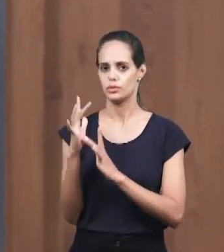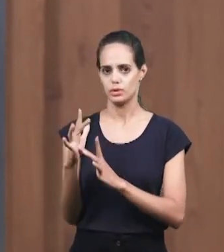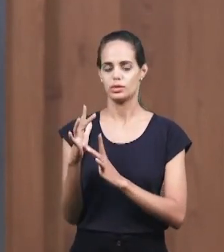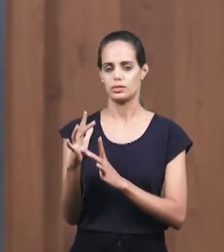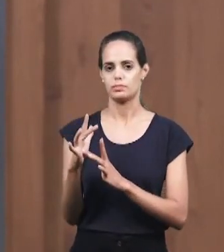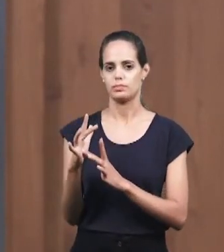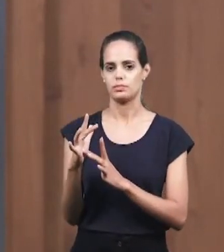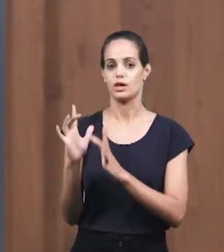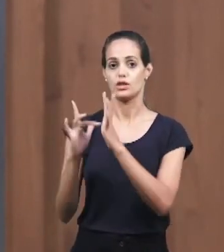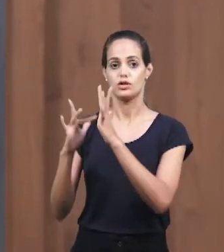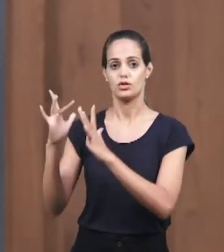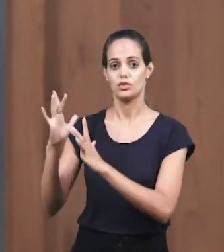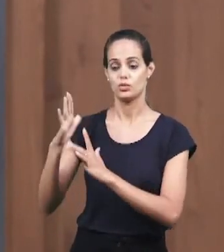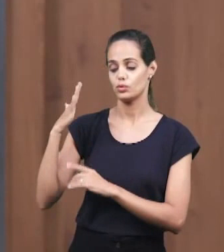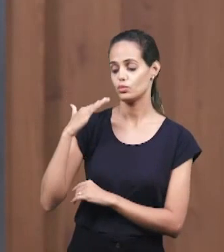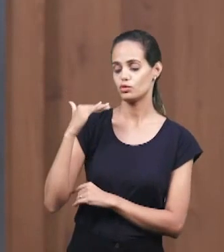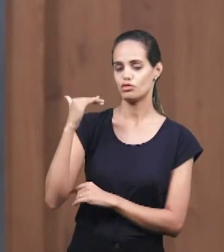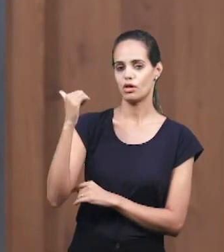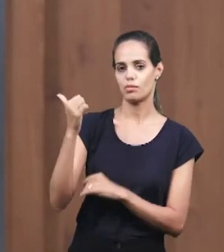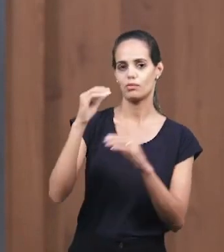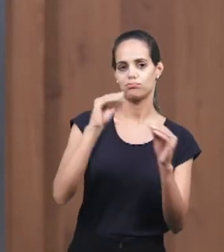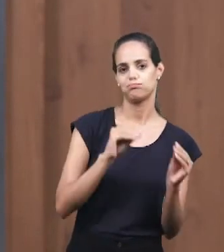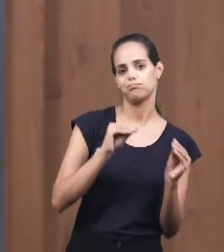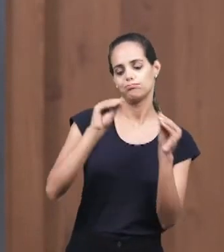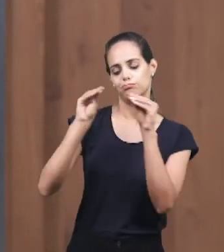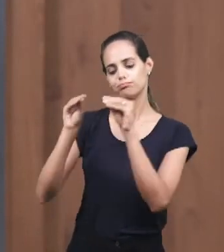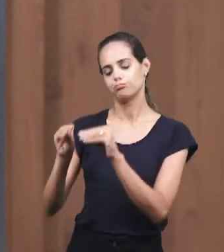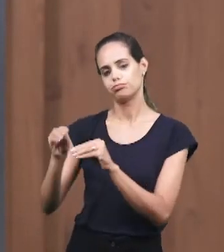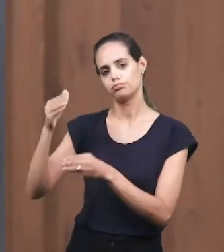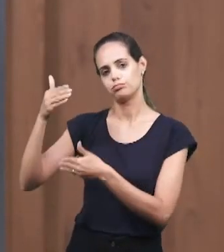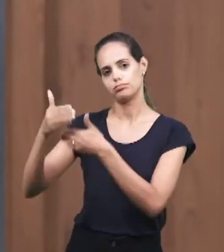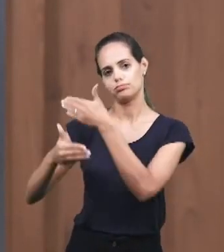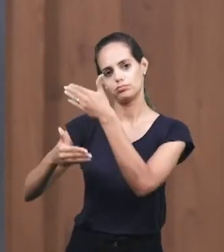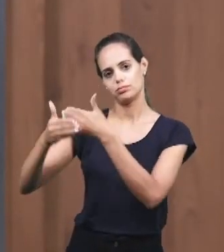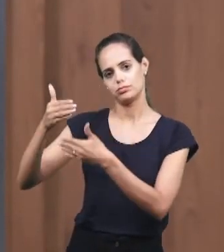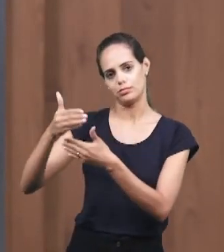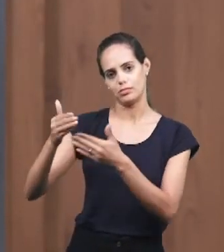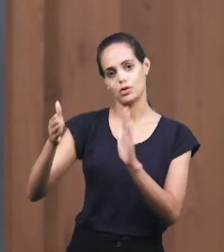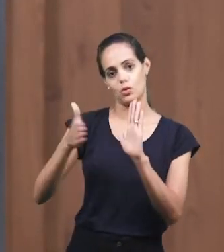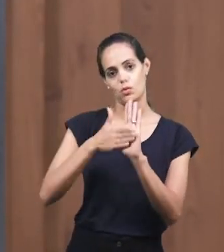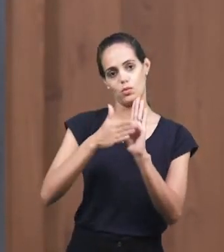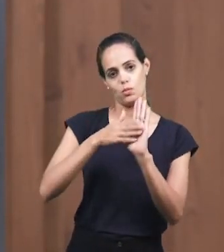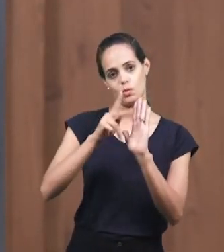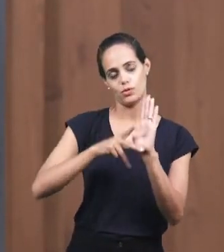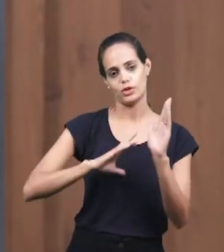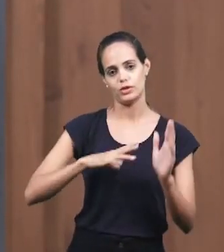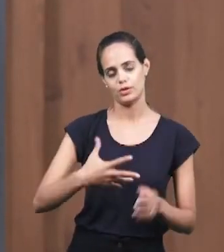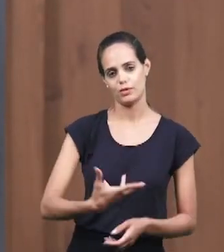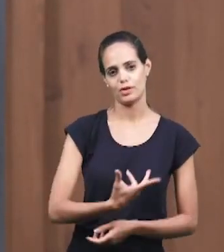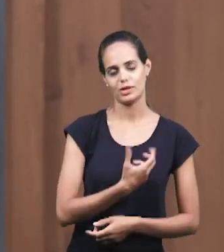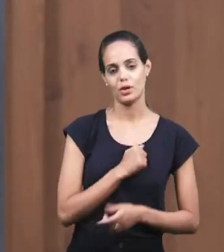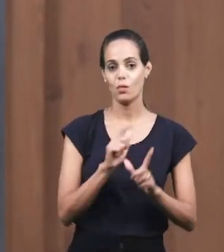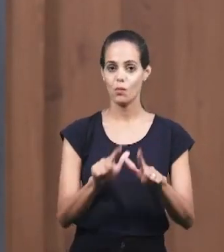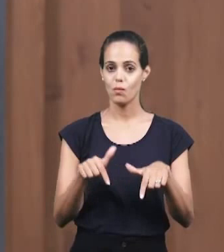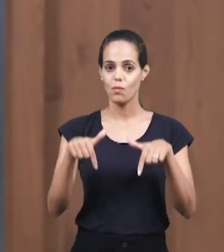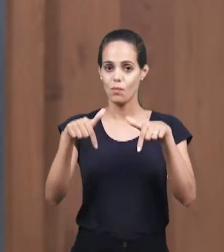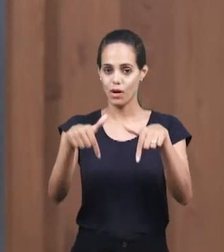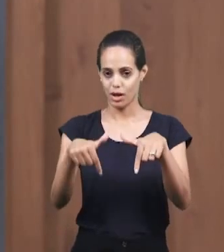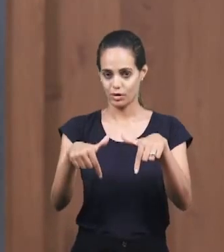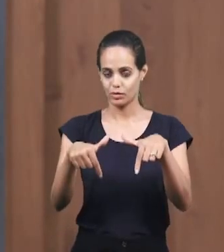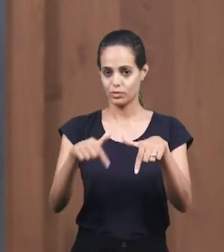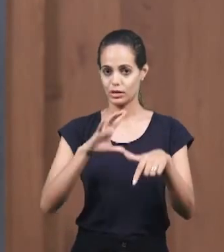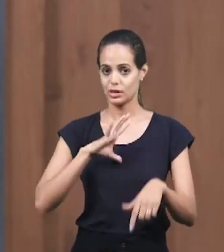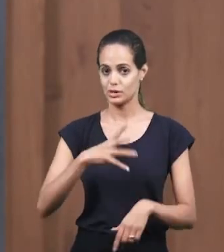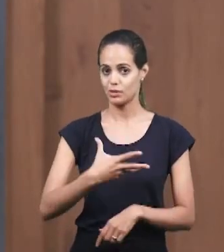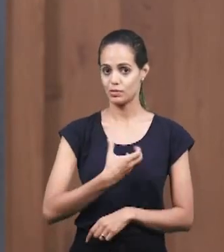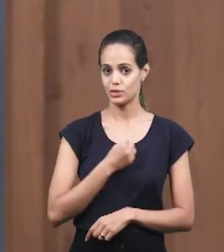E Ele nos chamou e foi Ele quem nos colocou no projeto. Ou seja, o ato da salvação é uma eleição